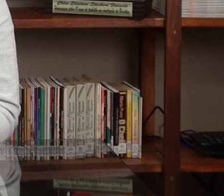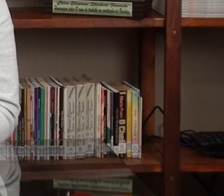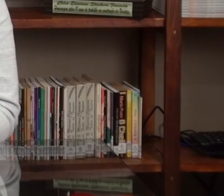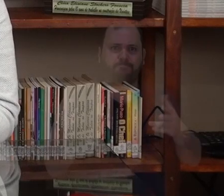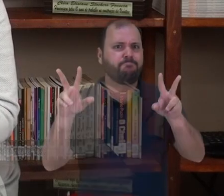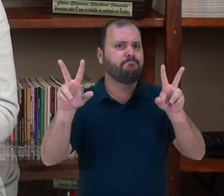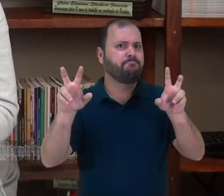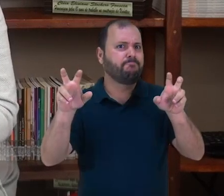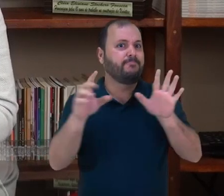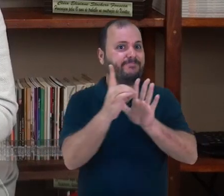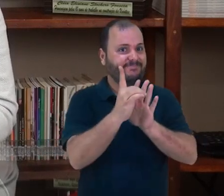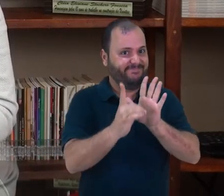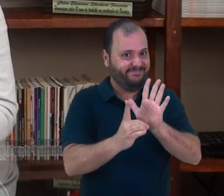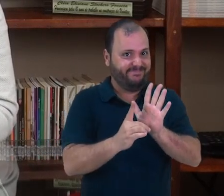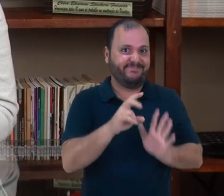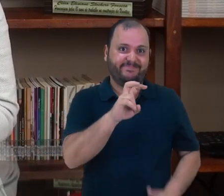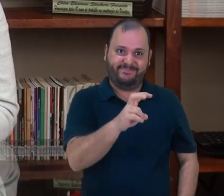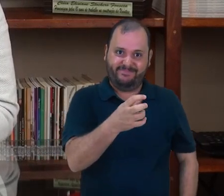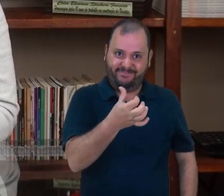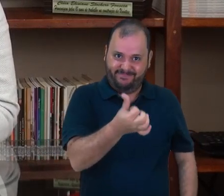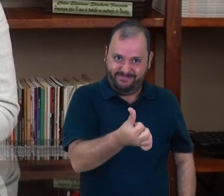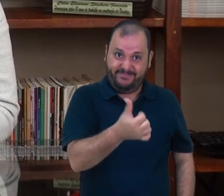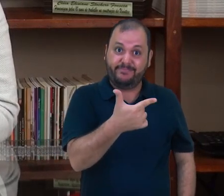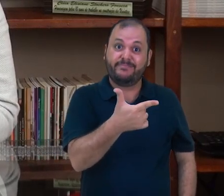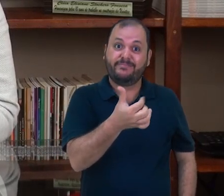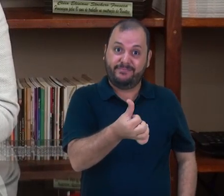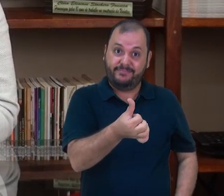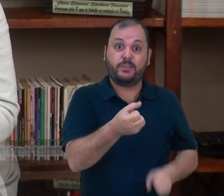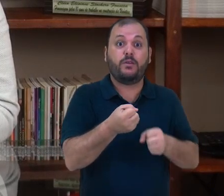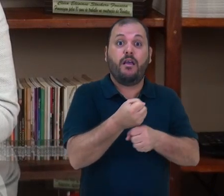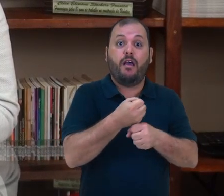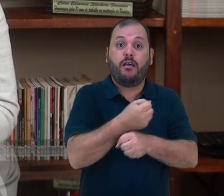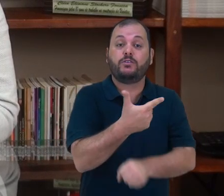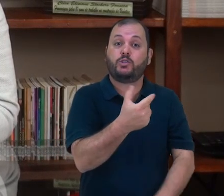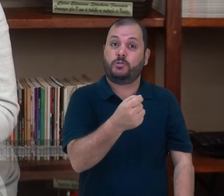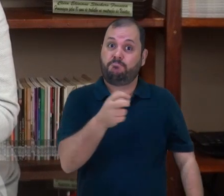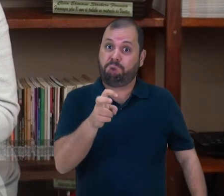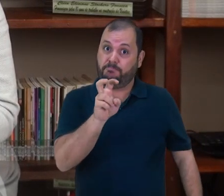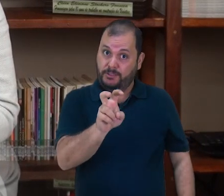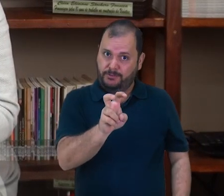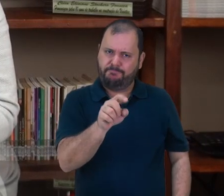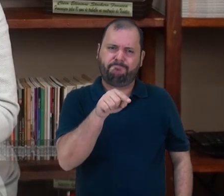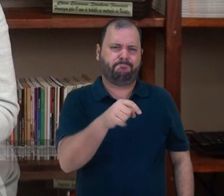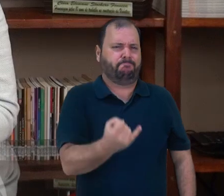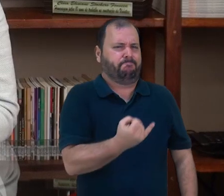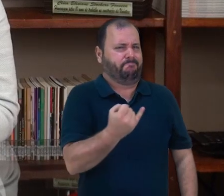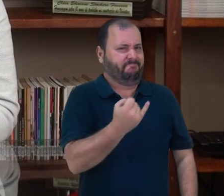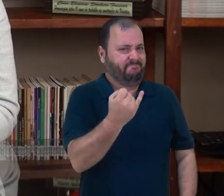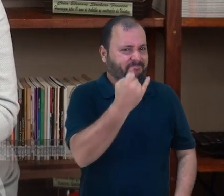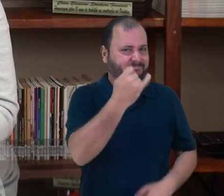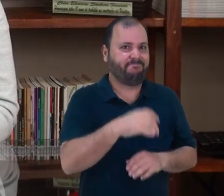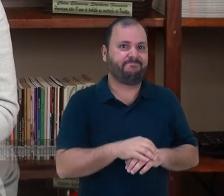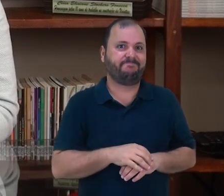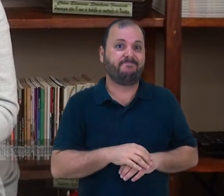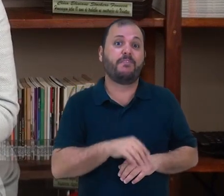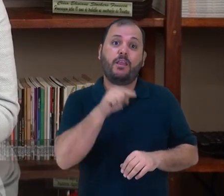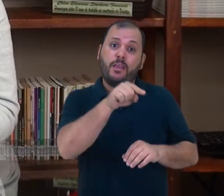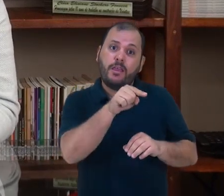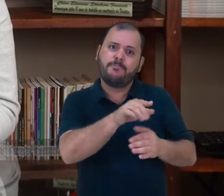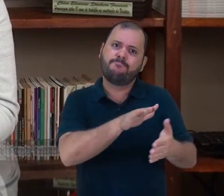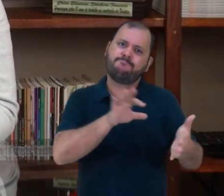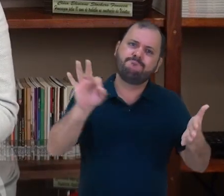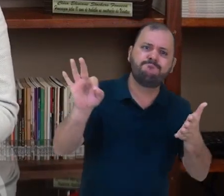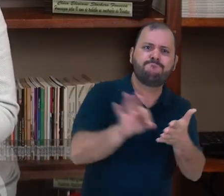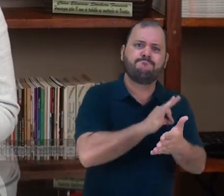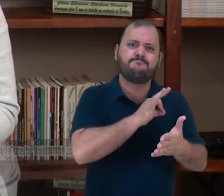O decreto número 5626, de 22 de dezembro de 2005, foi publicado para regulamentar duas leis